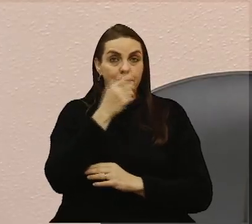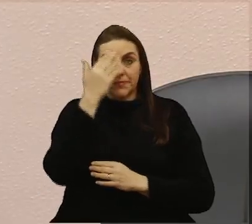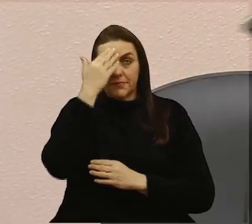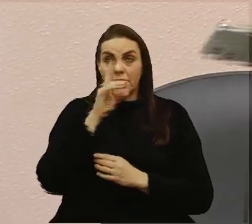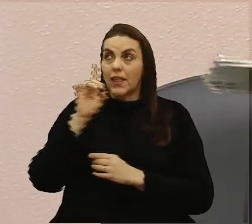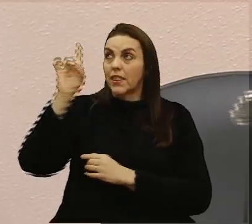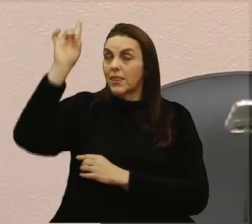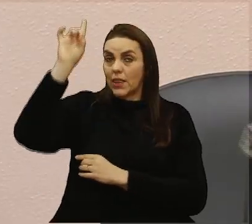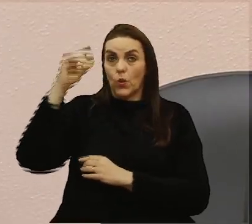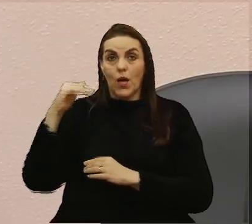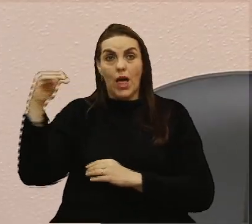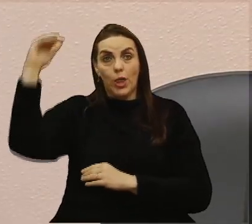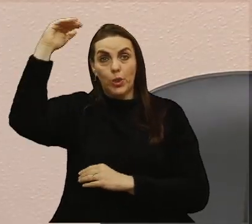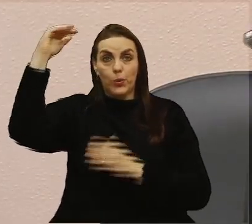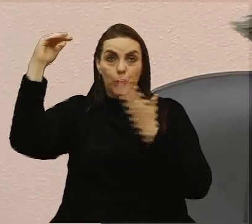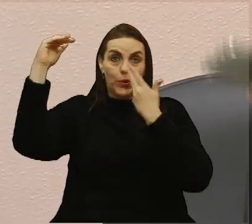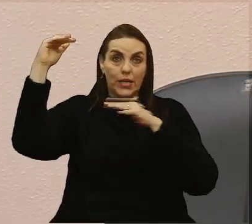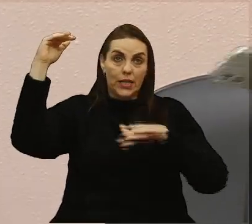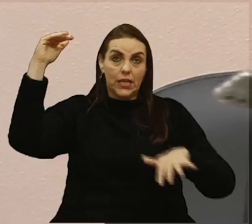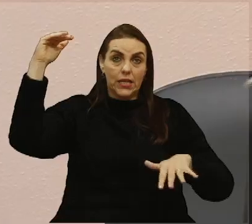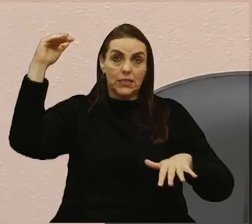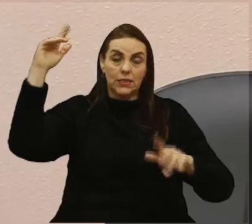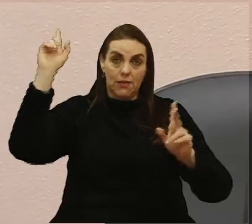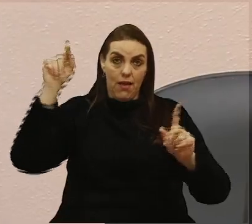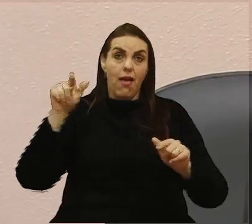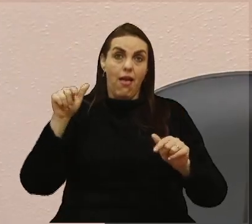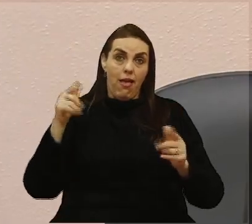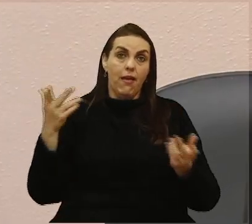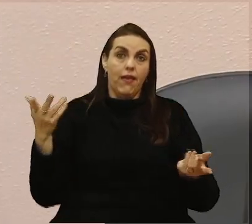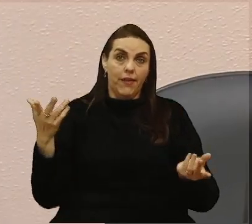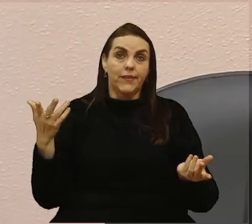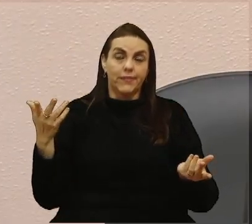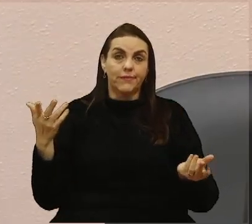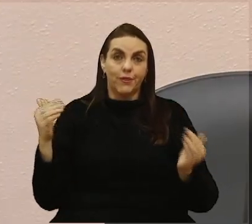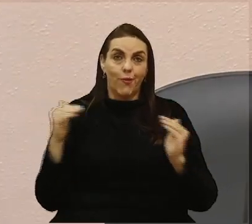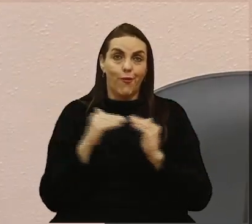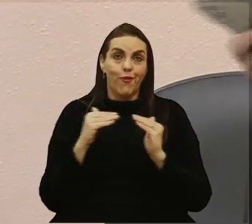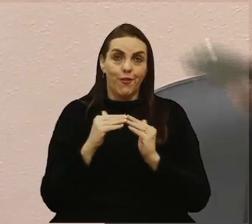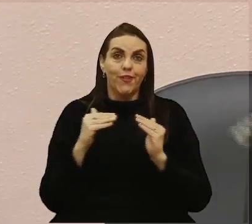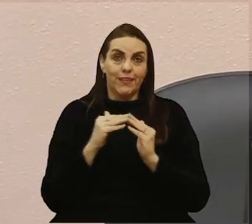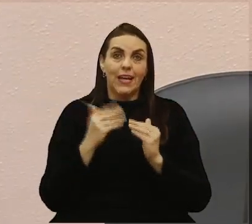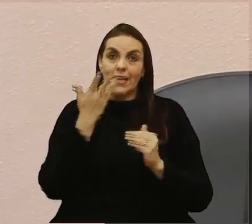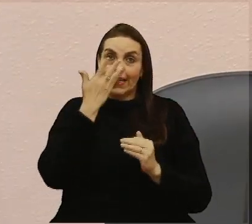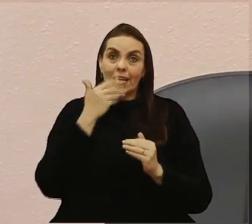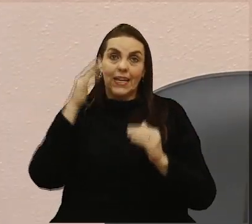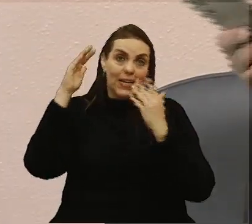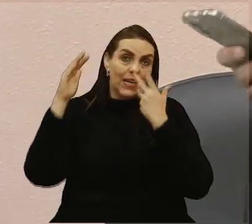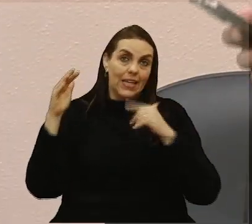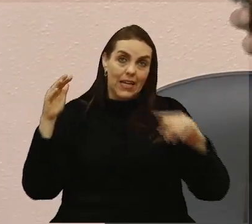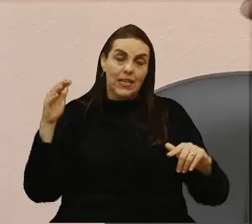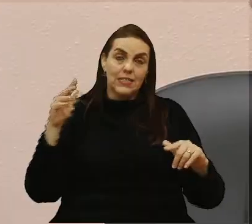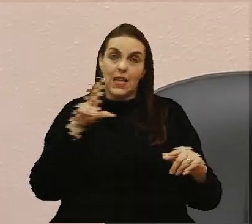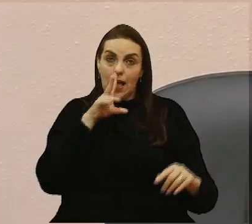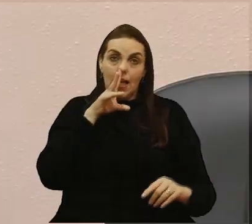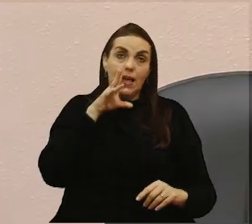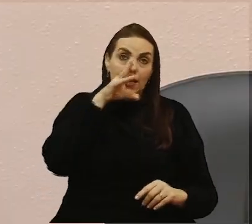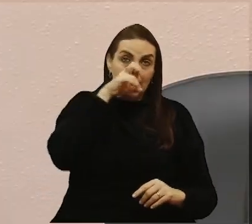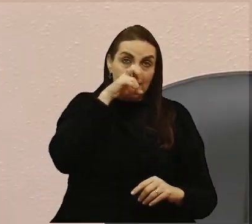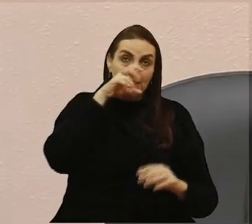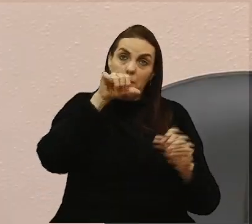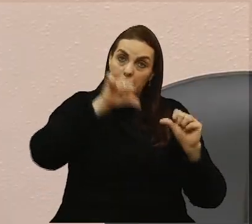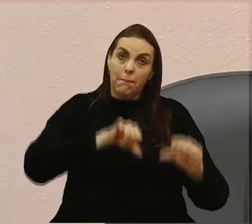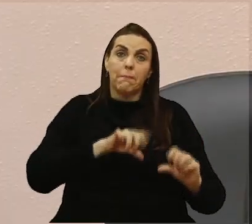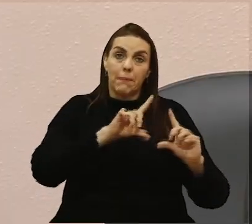adultos e crianças, há de se convir que as crianças têm menos resistência. Então, nós temos